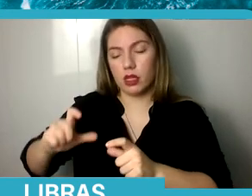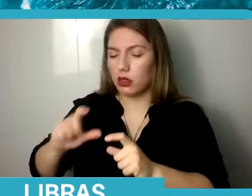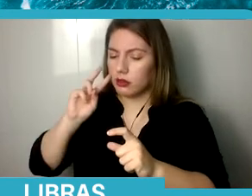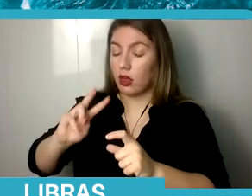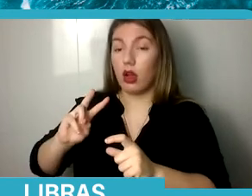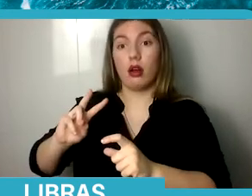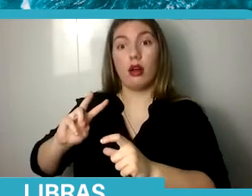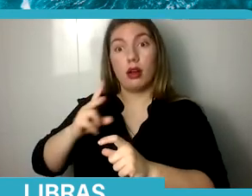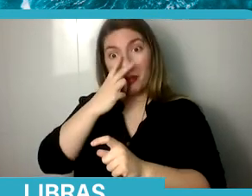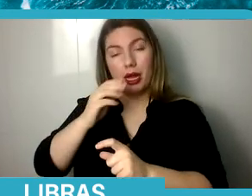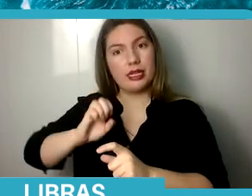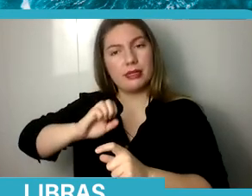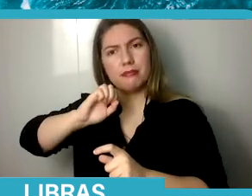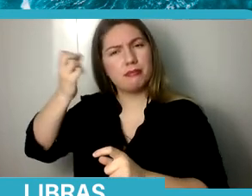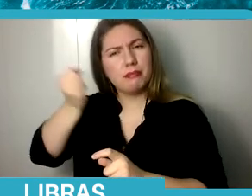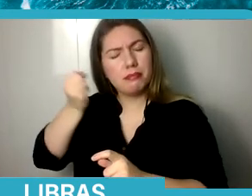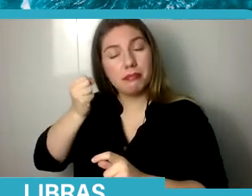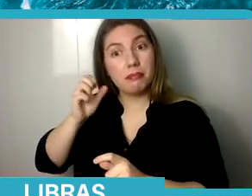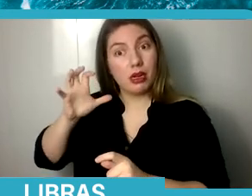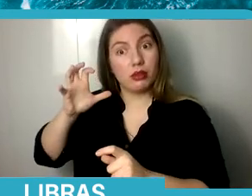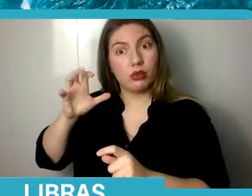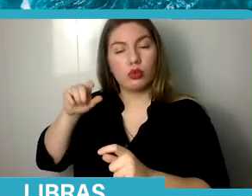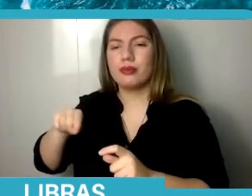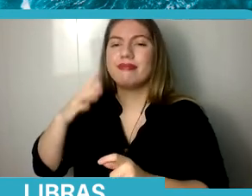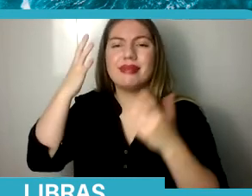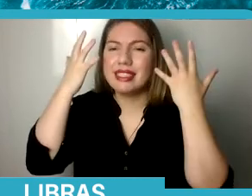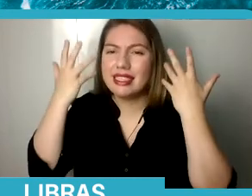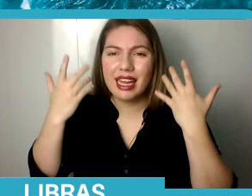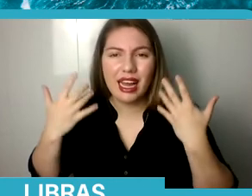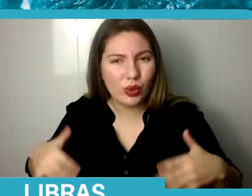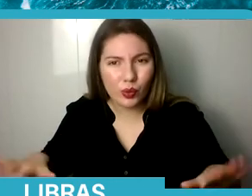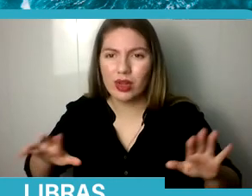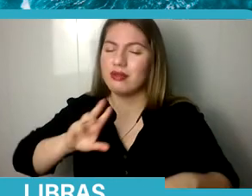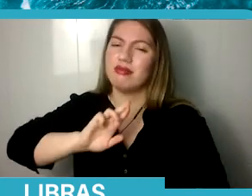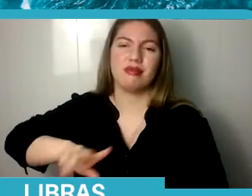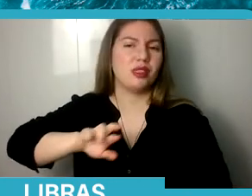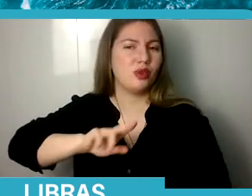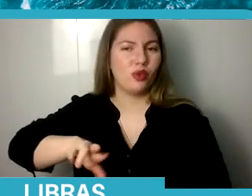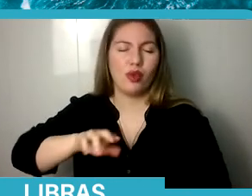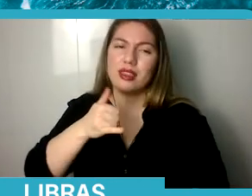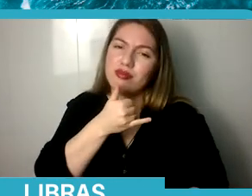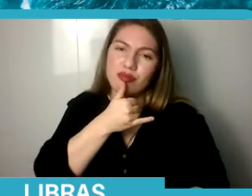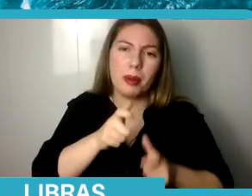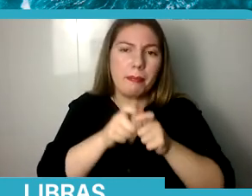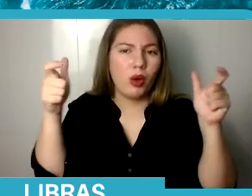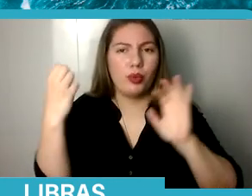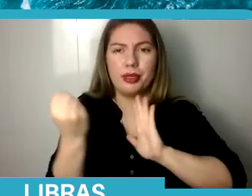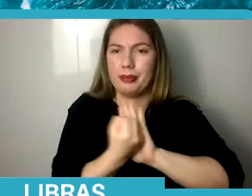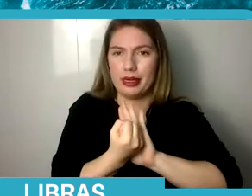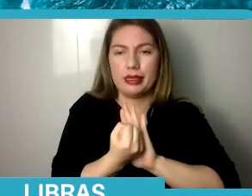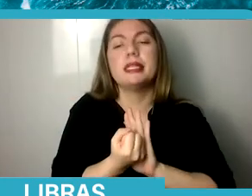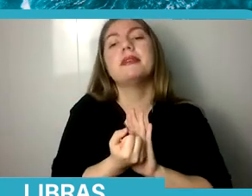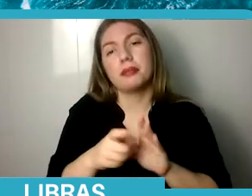então nem o sabão de coco mais é natural infelizmente da maioria das marcas mas ela está presente também nas